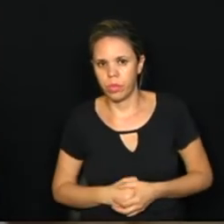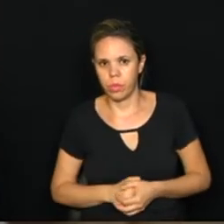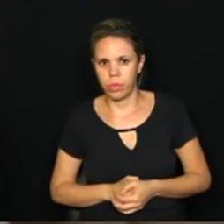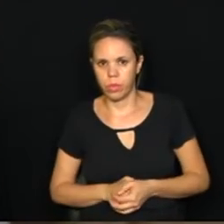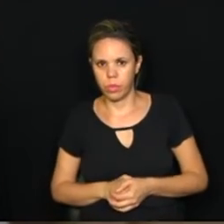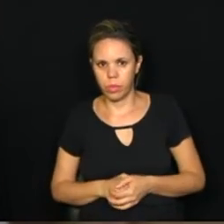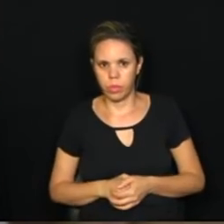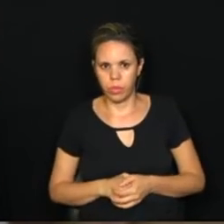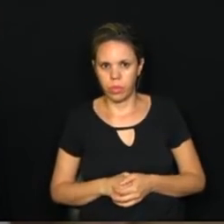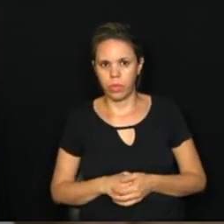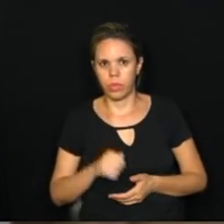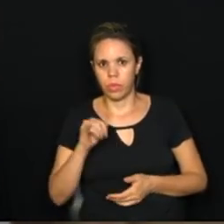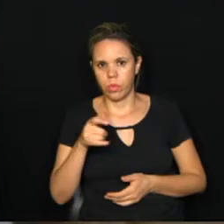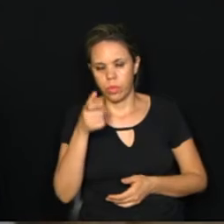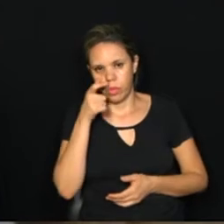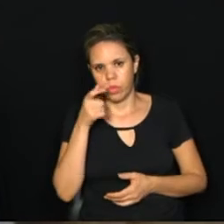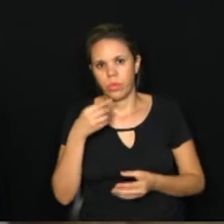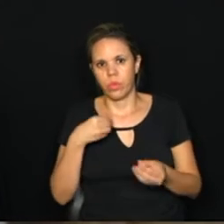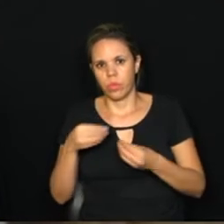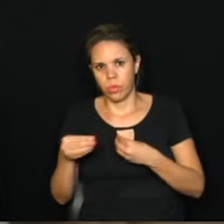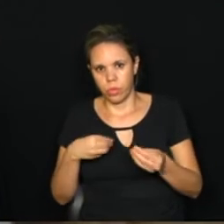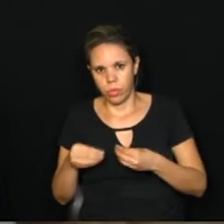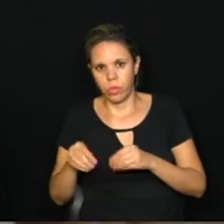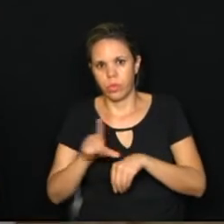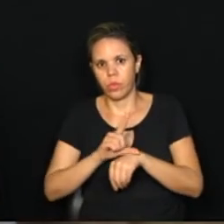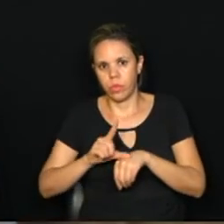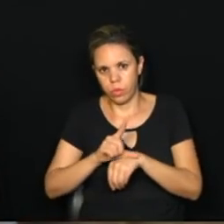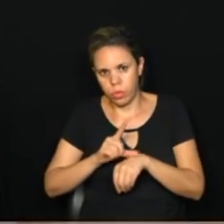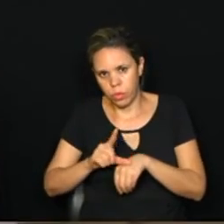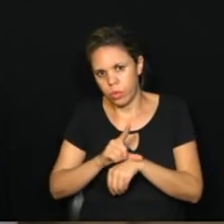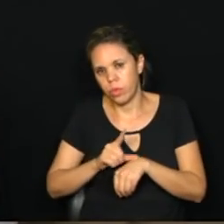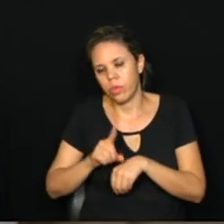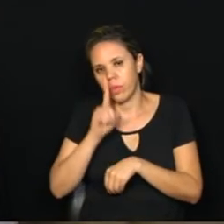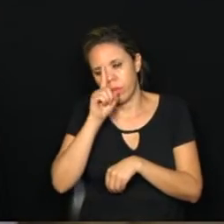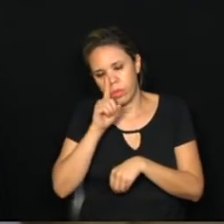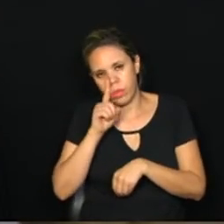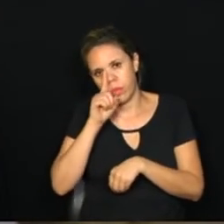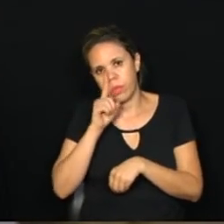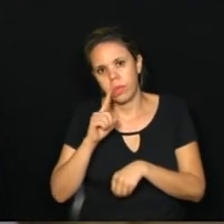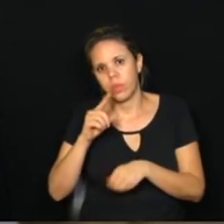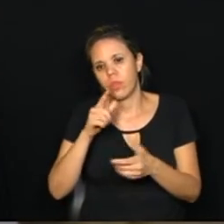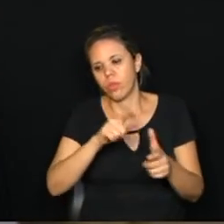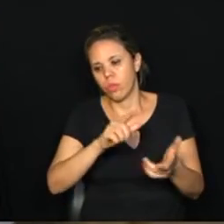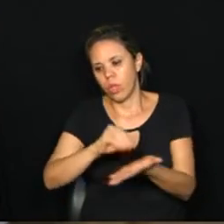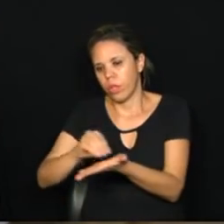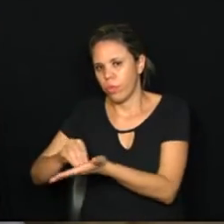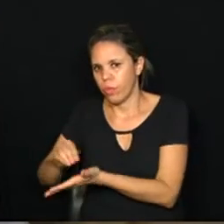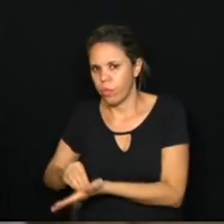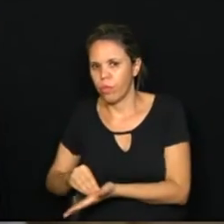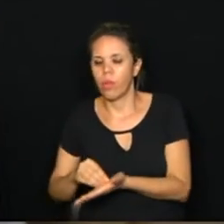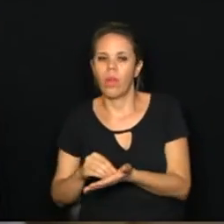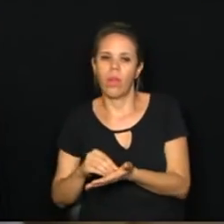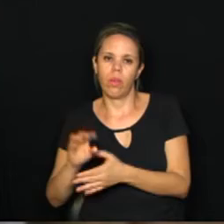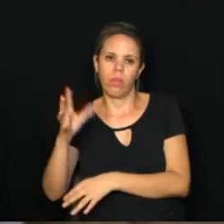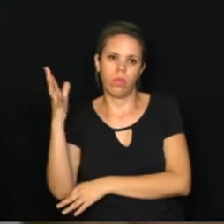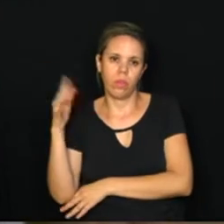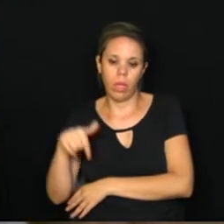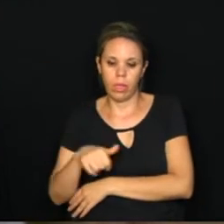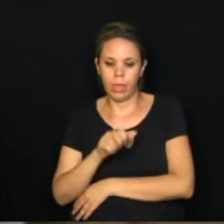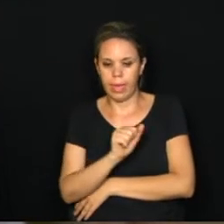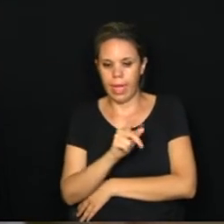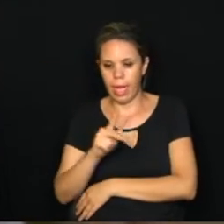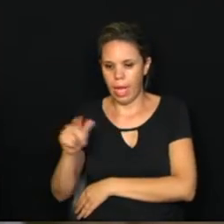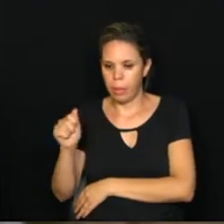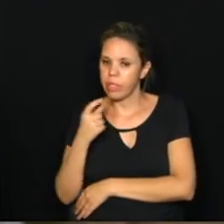aí você flexibiliza a legislação, coloca em risco os fragmentos, e o que a gente tem visto aqui na APA de Campinas